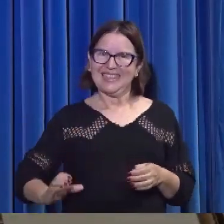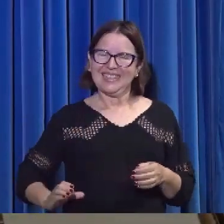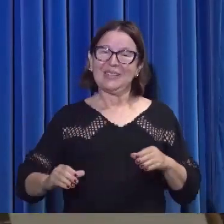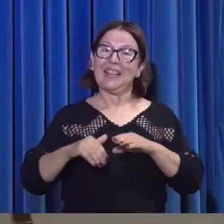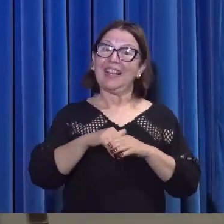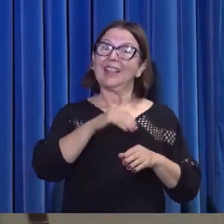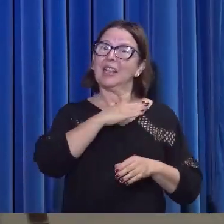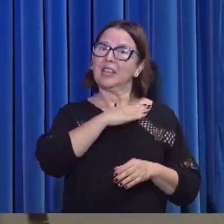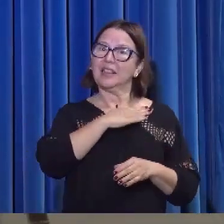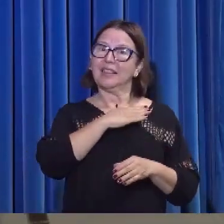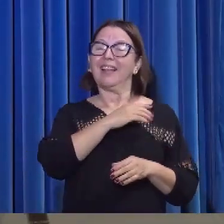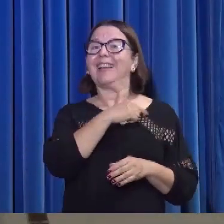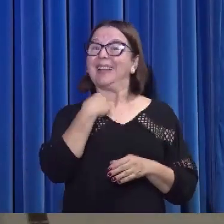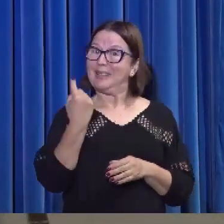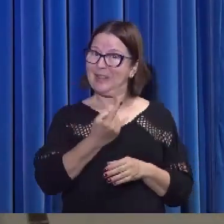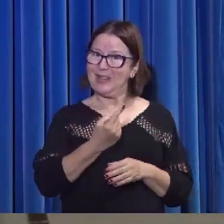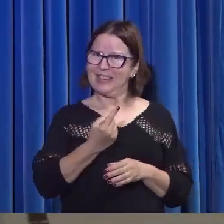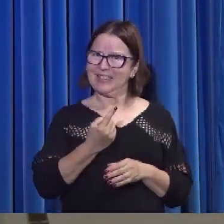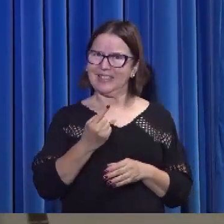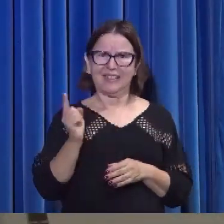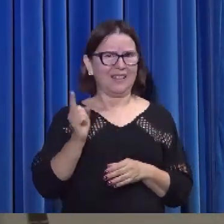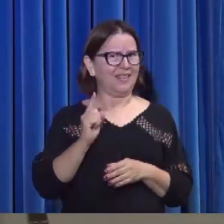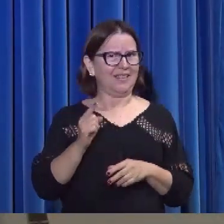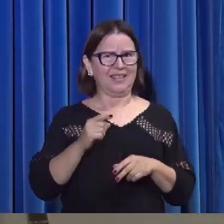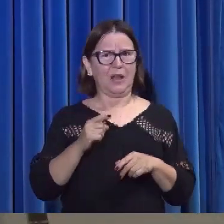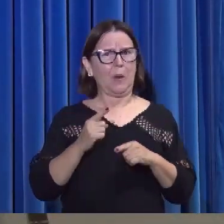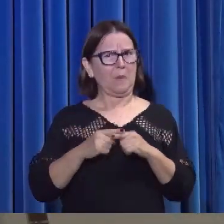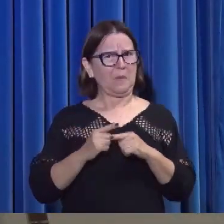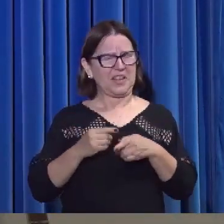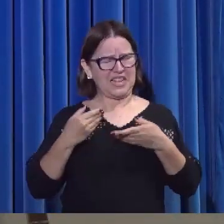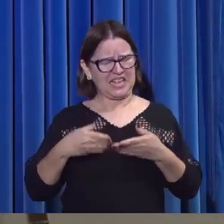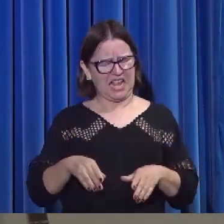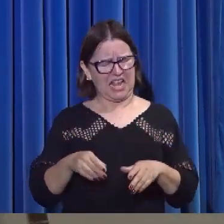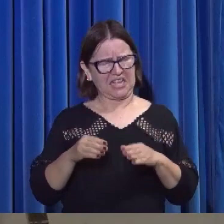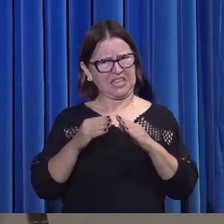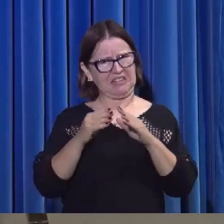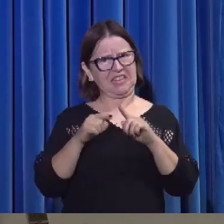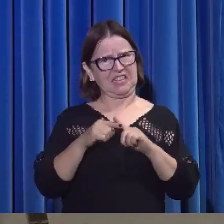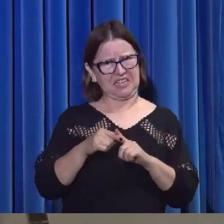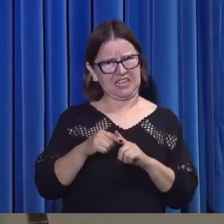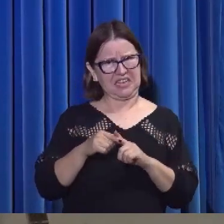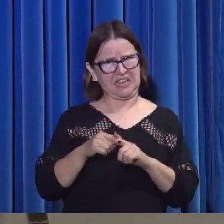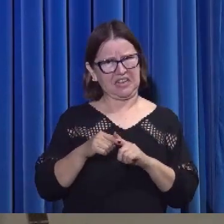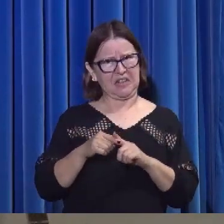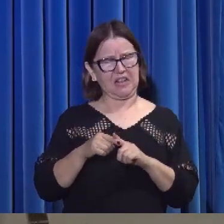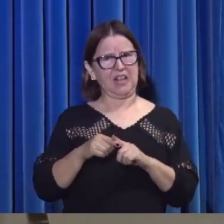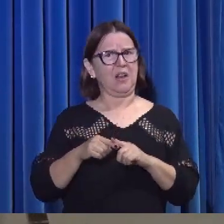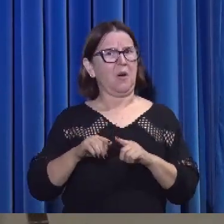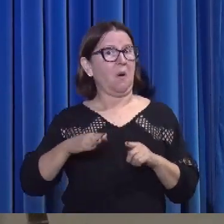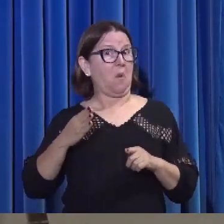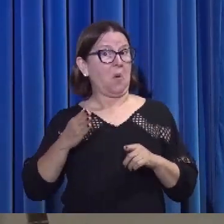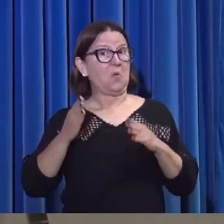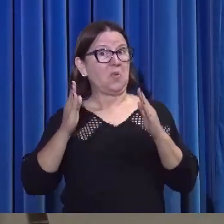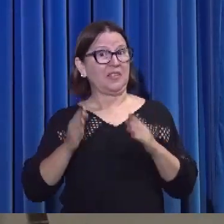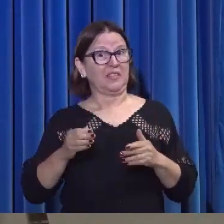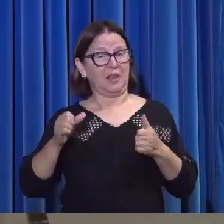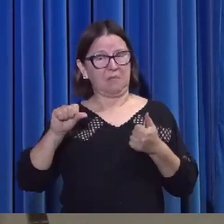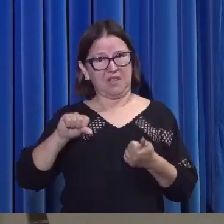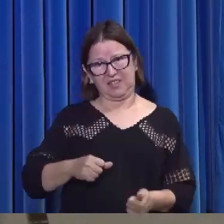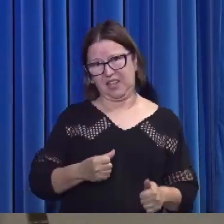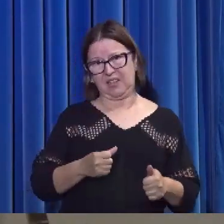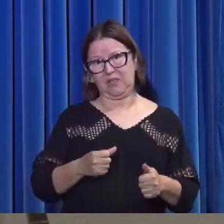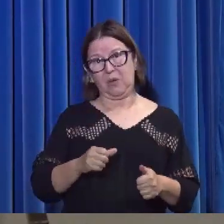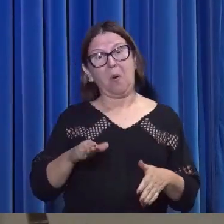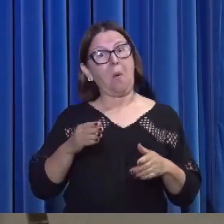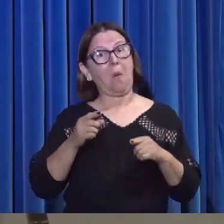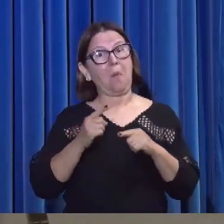Não é porque você nasceu na igreja, não é porque você foi batizado, não é porque você lê a Bíblia todo ano, porque você faz isso, você